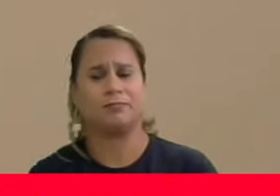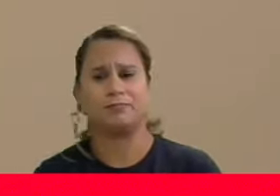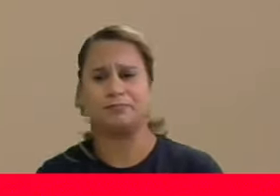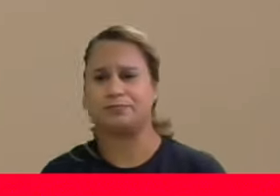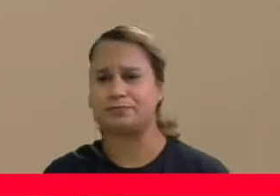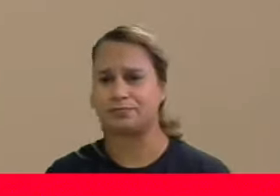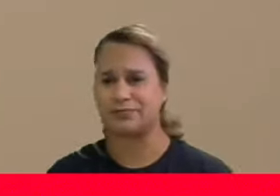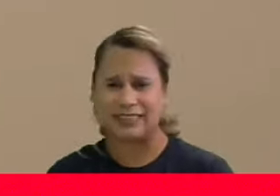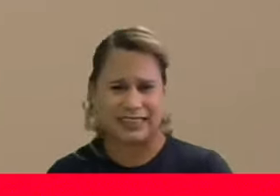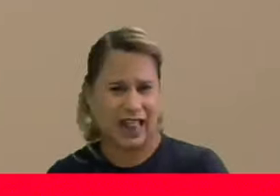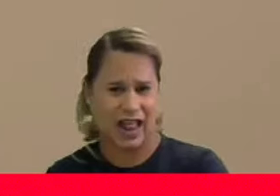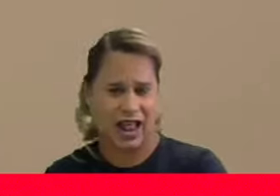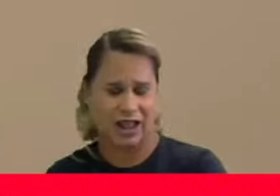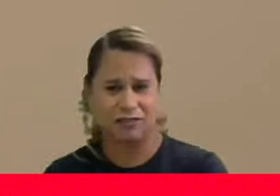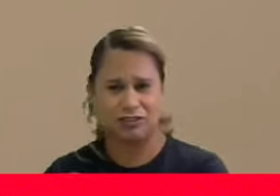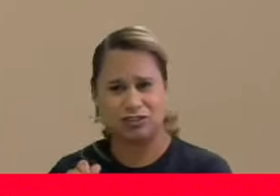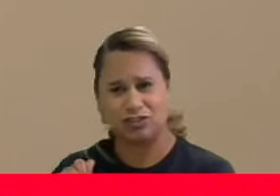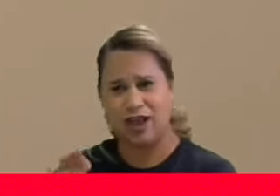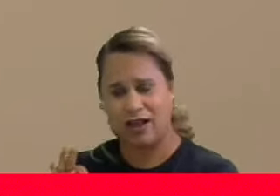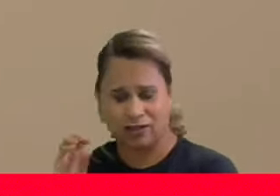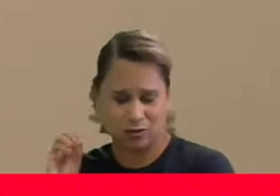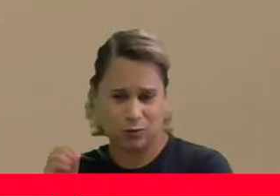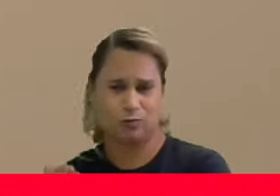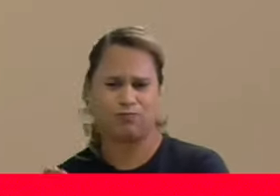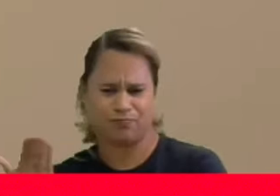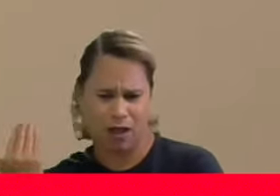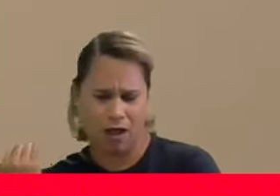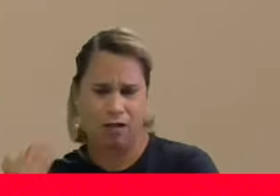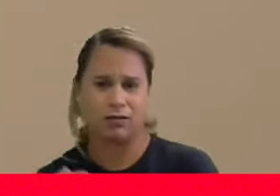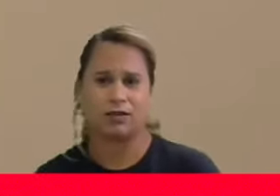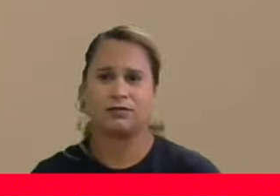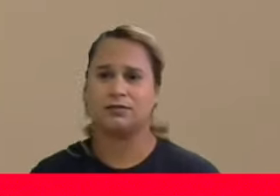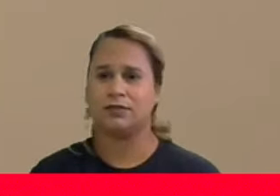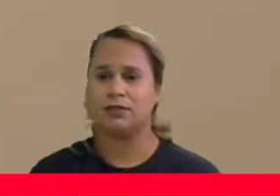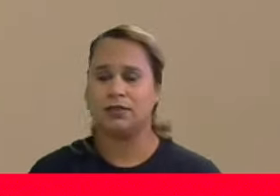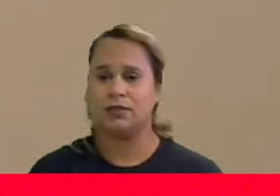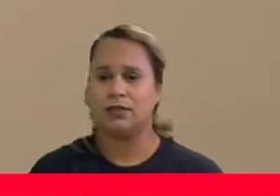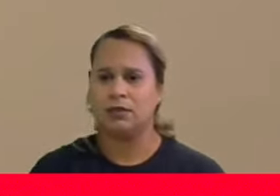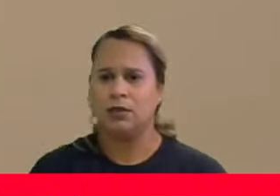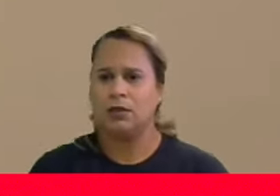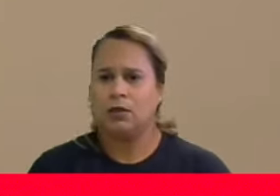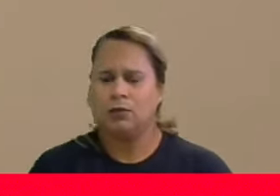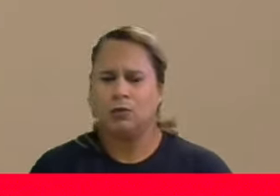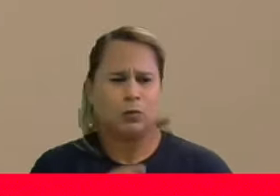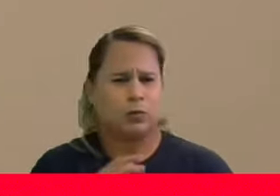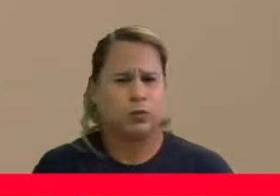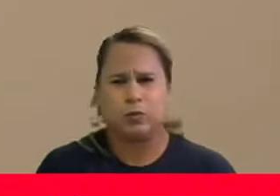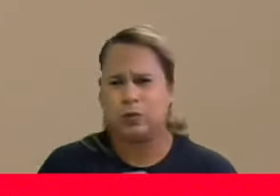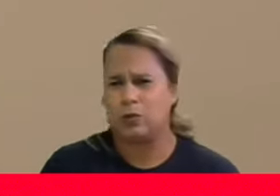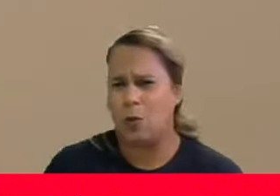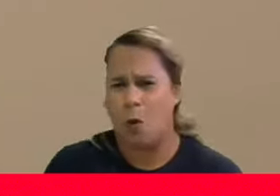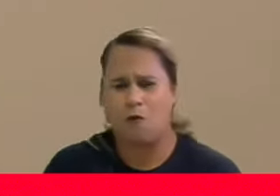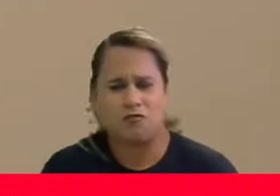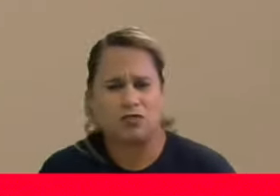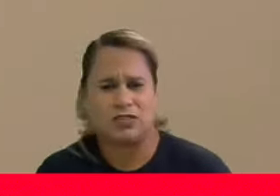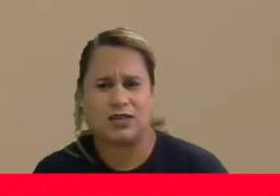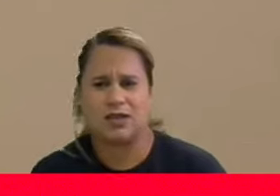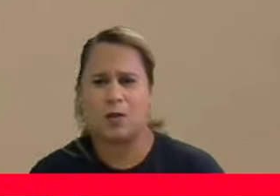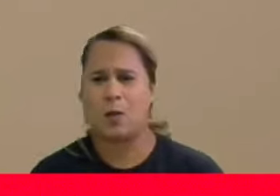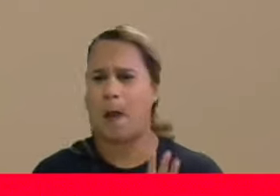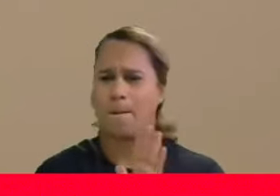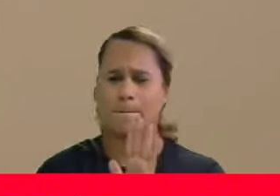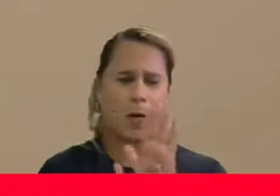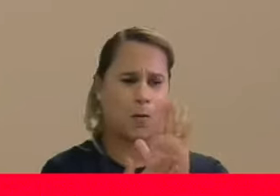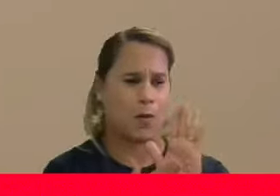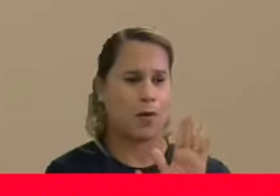exclui cogitar tenham sido mais prejudiciais do que favoráveis ao senador. Tendo em vista a confusão de propósitos, sempre me disseram que as